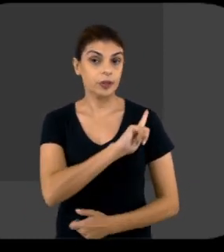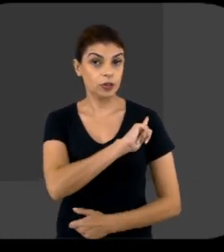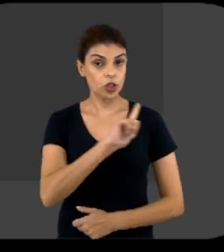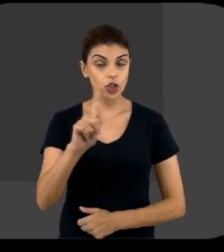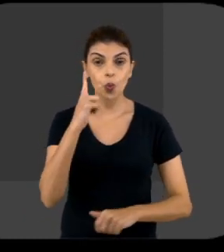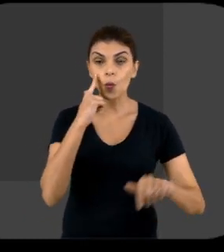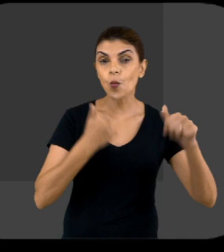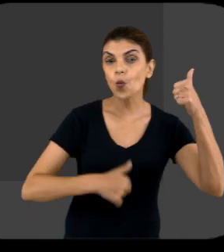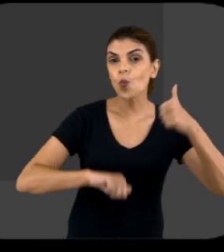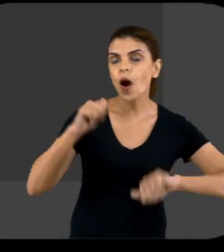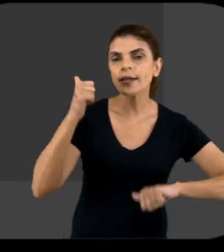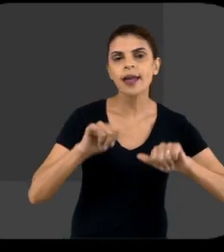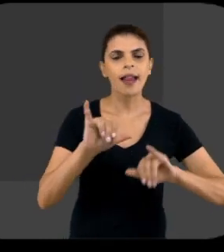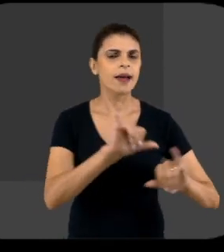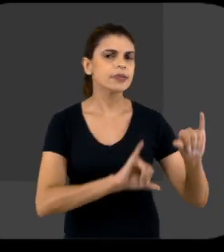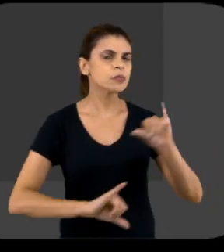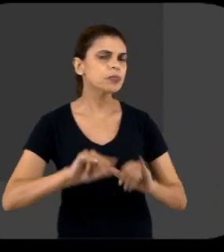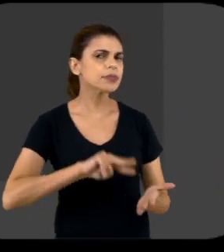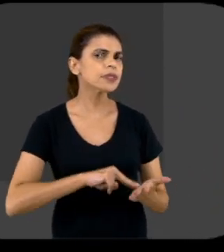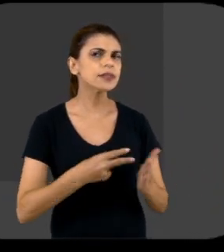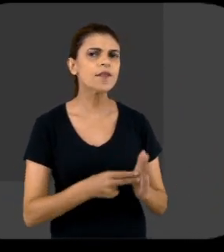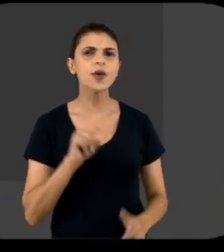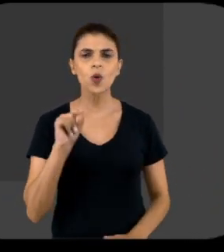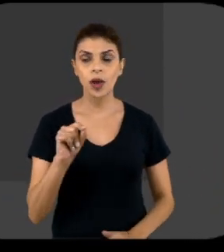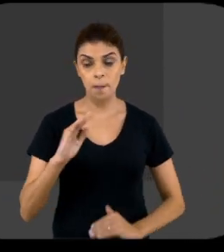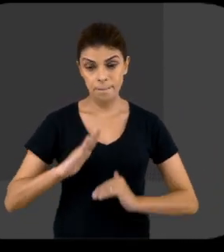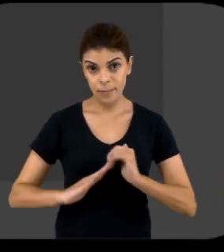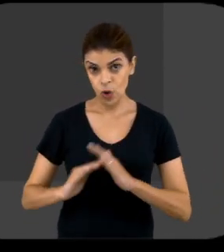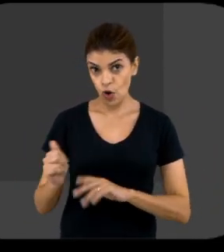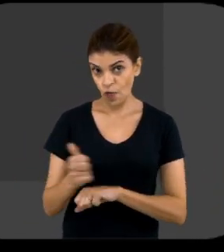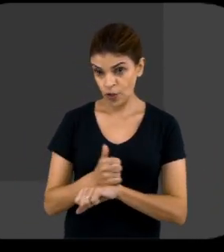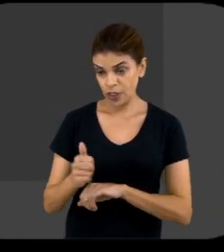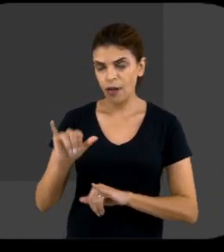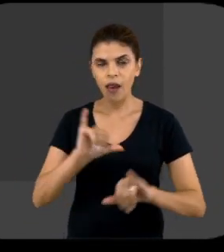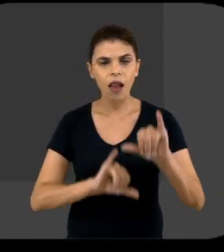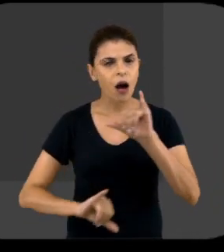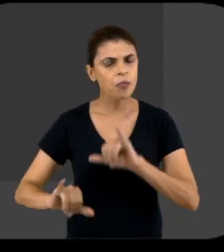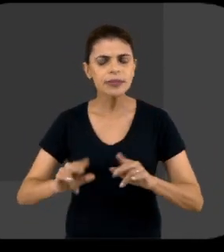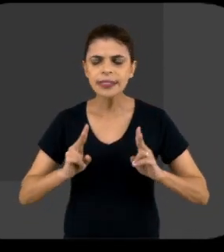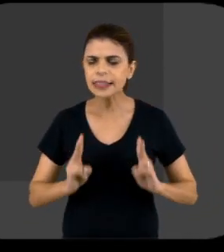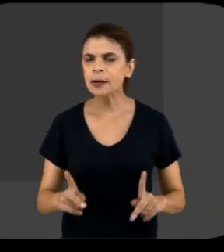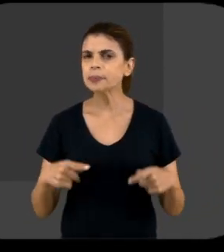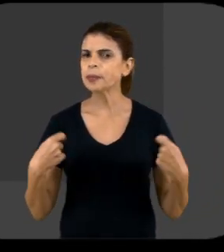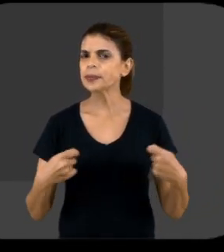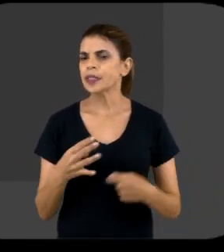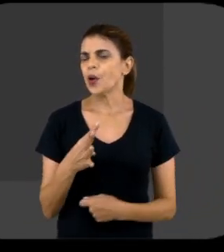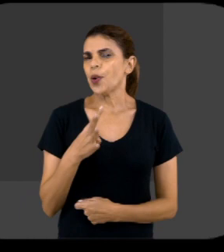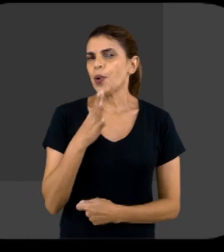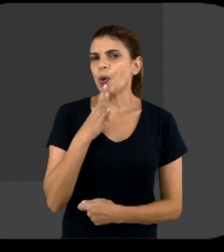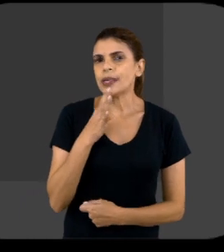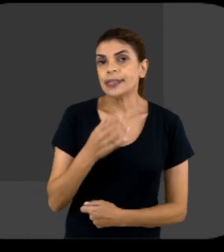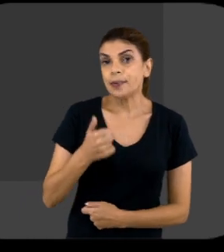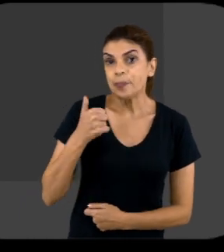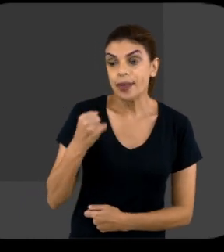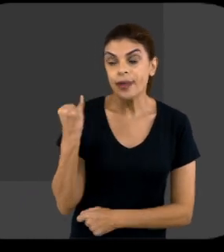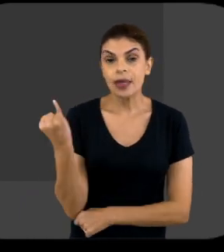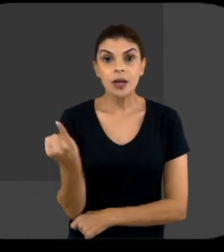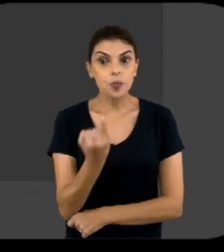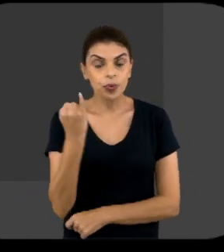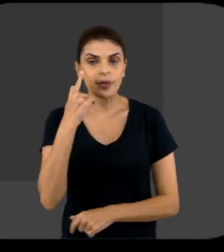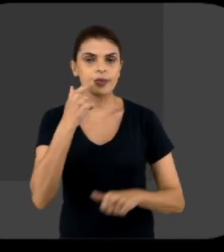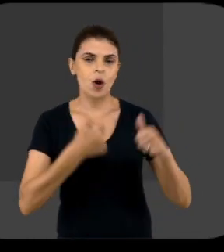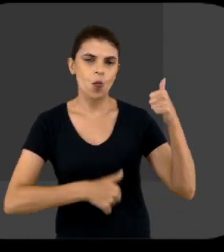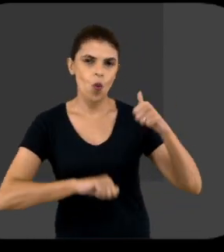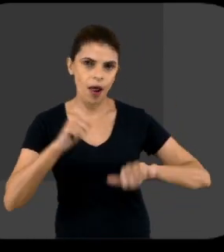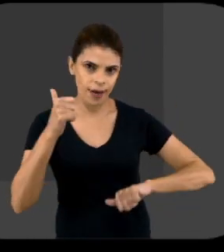Gestão da qualidade em laboratório significa que o profissional do laboratório precisa conhecer a importância da